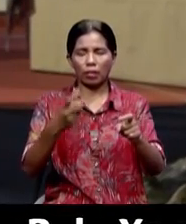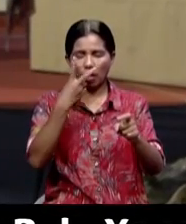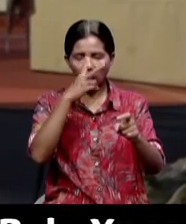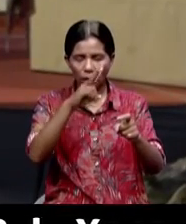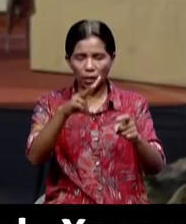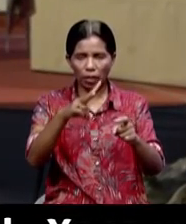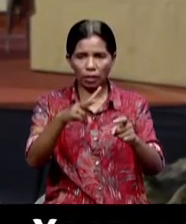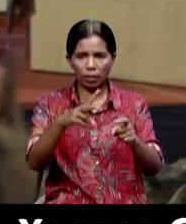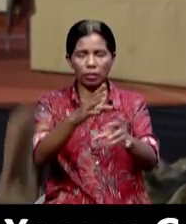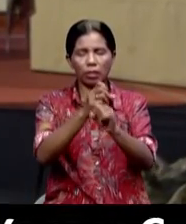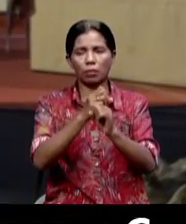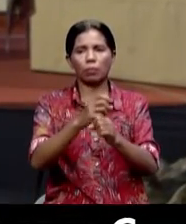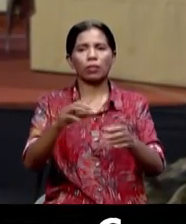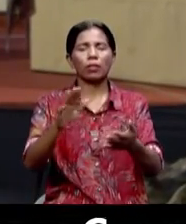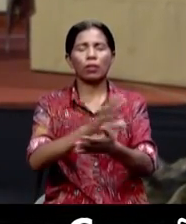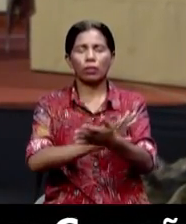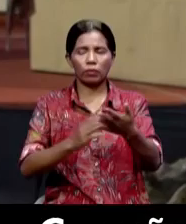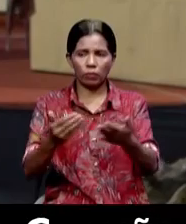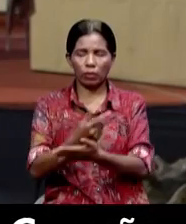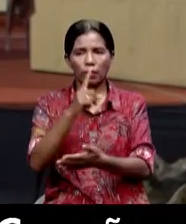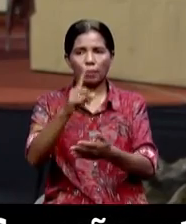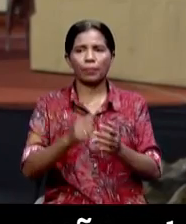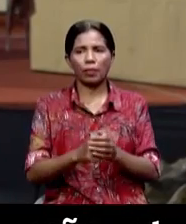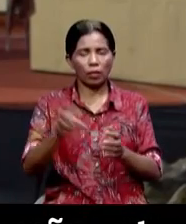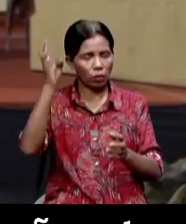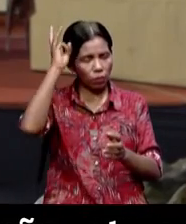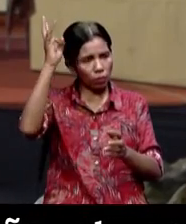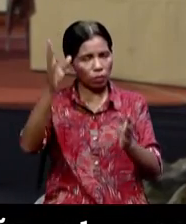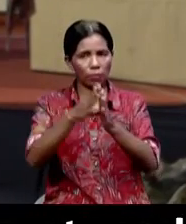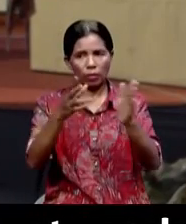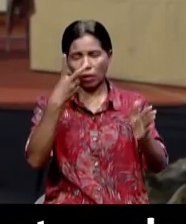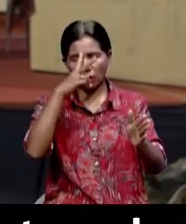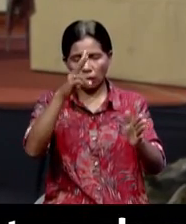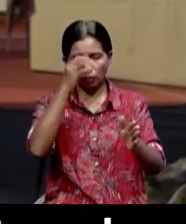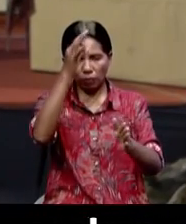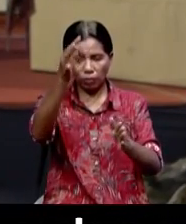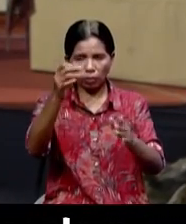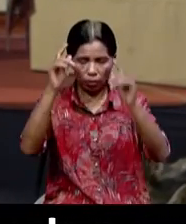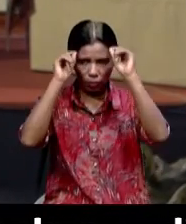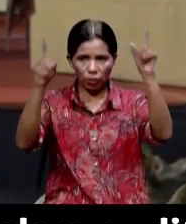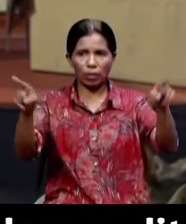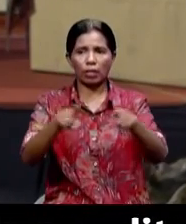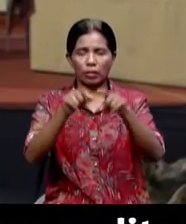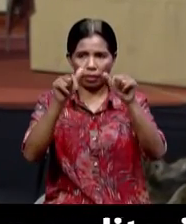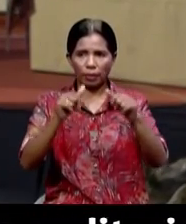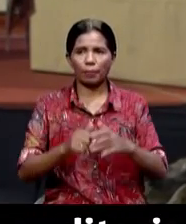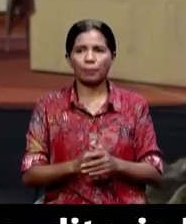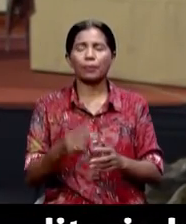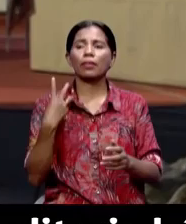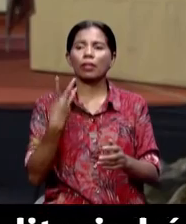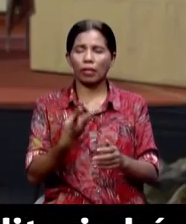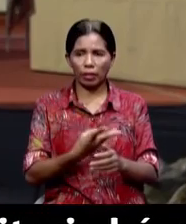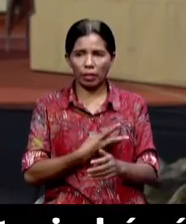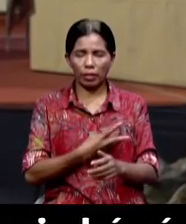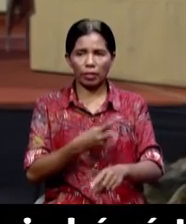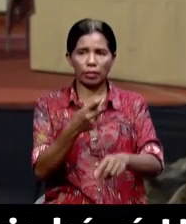comida. Então, saitia, preocupação boa, olhar para o futuro Timor, hanesané. Ita, e